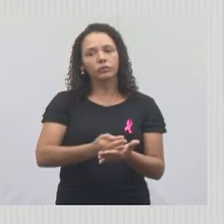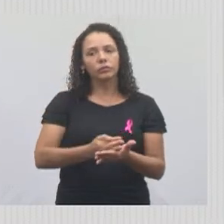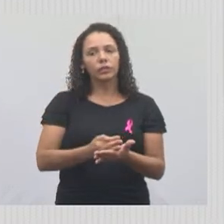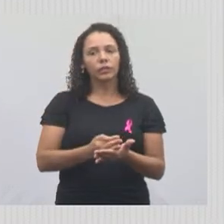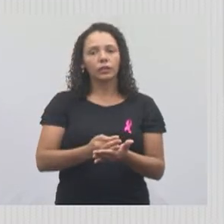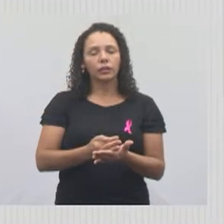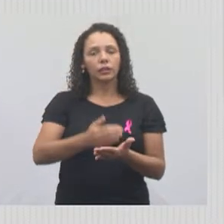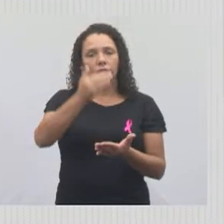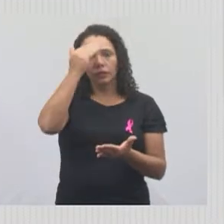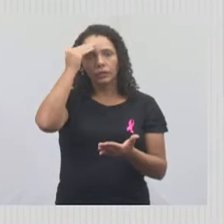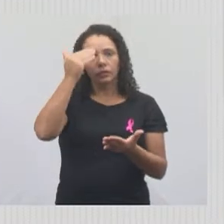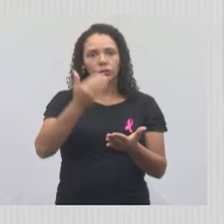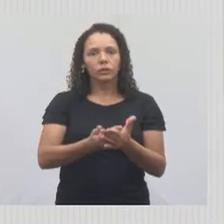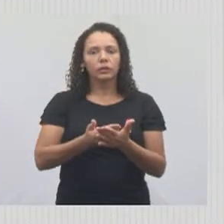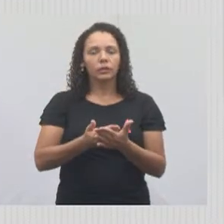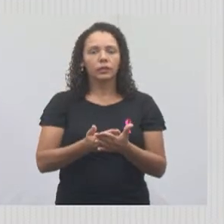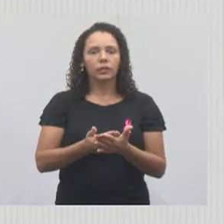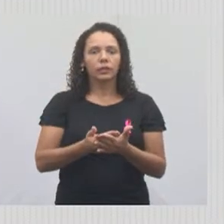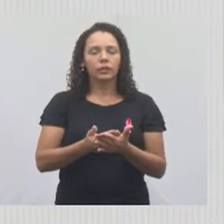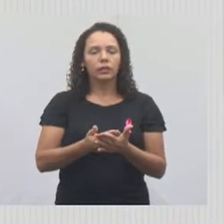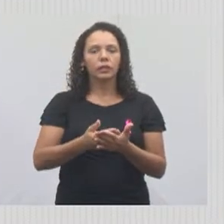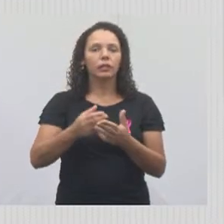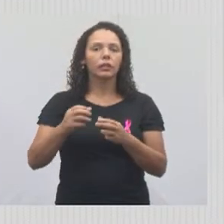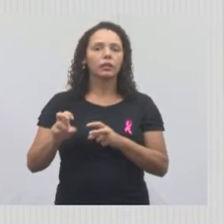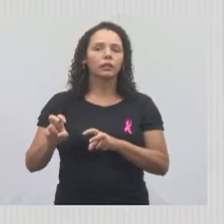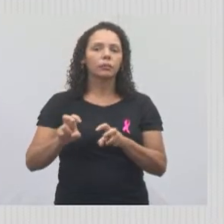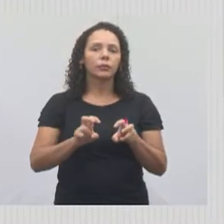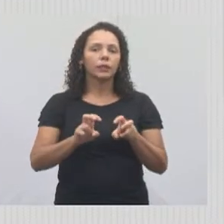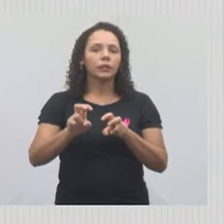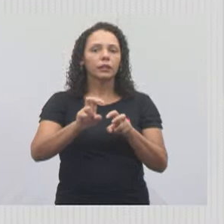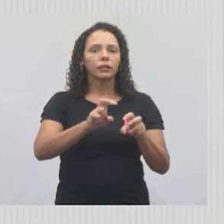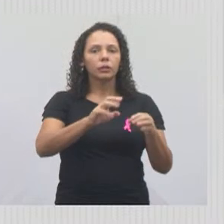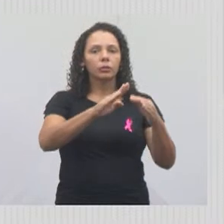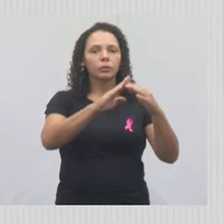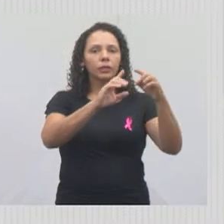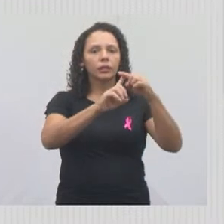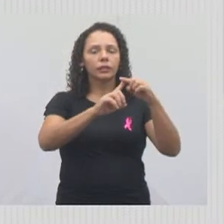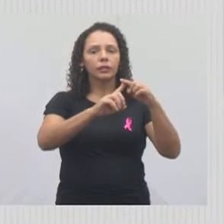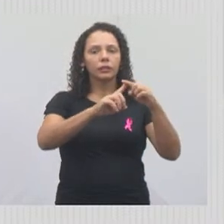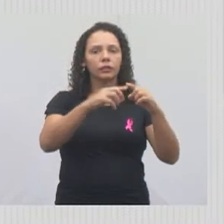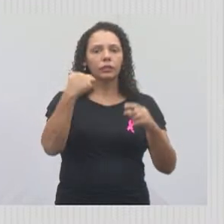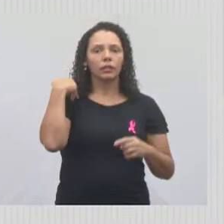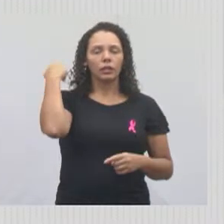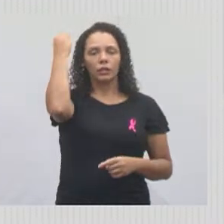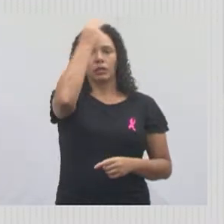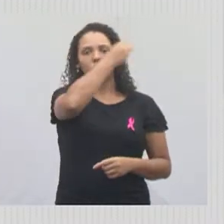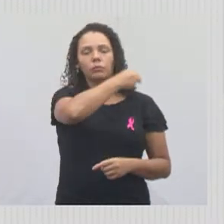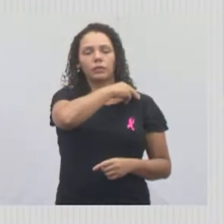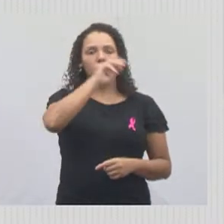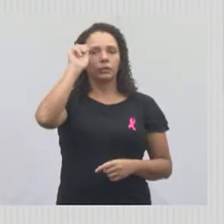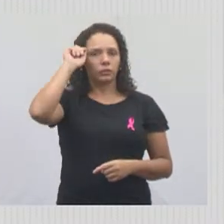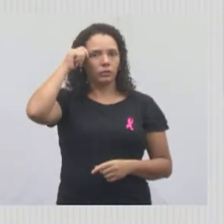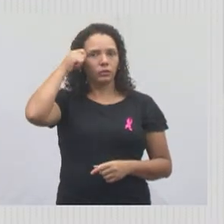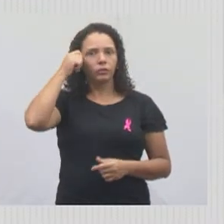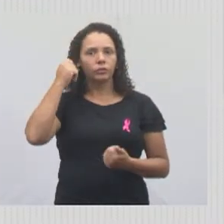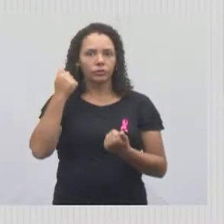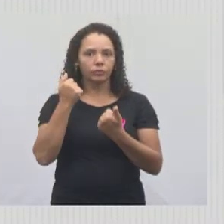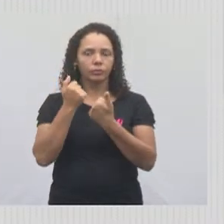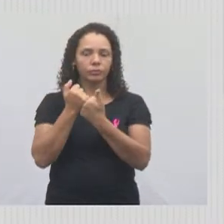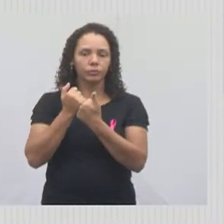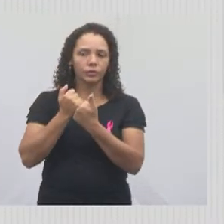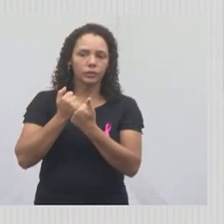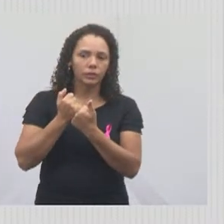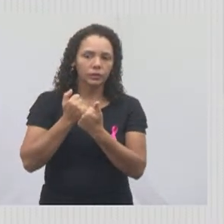sua crença elas vão até Aparecida. Pastor, o slide número 1. Me permite? Pois não, eu quero só dar os